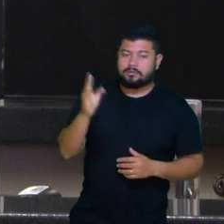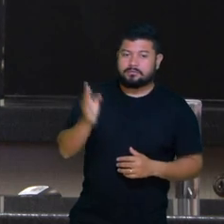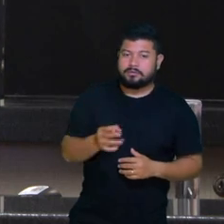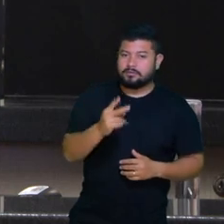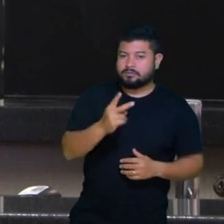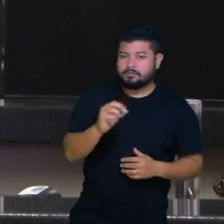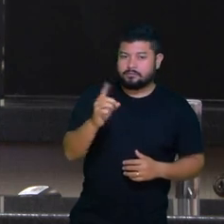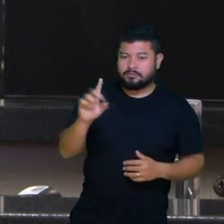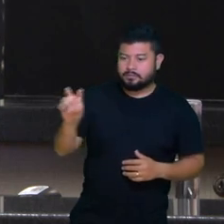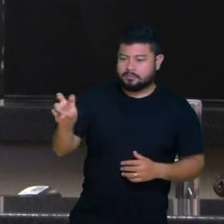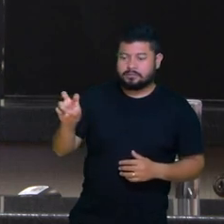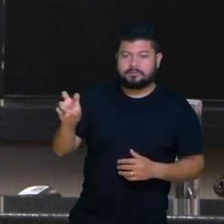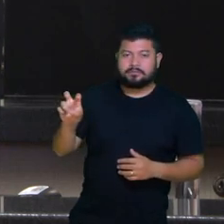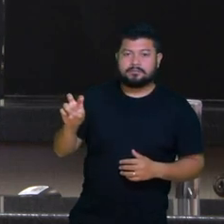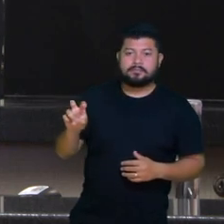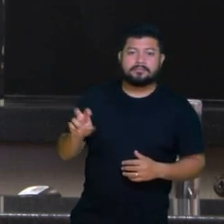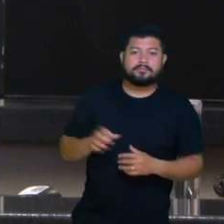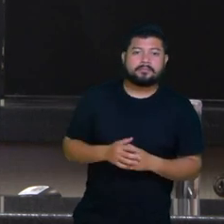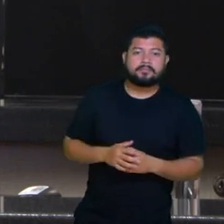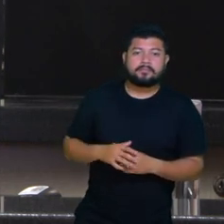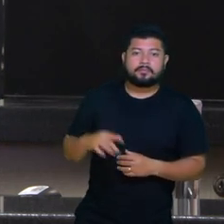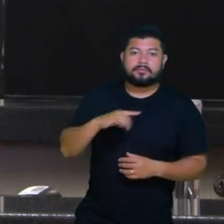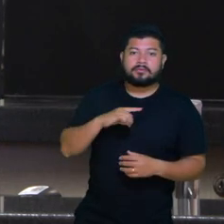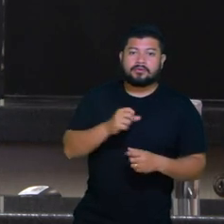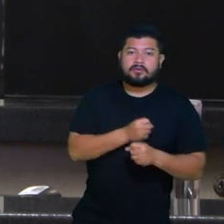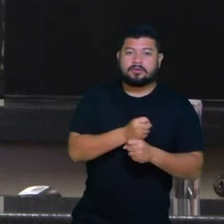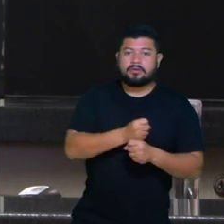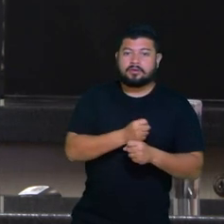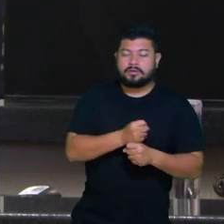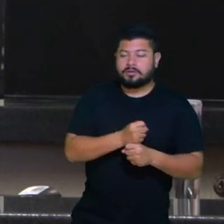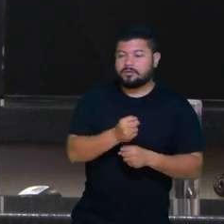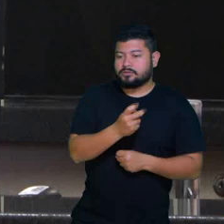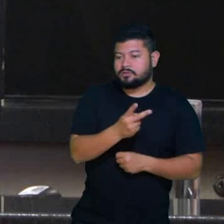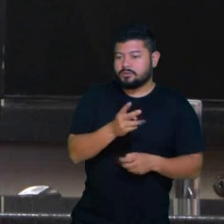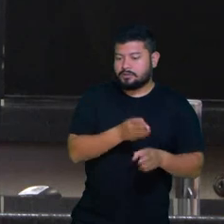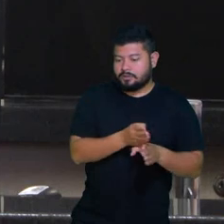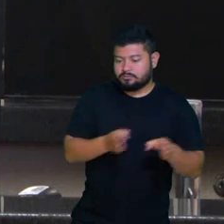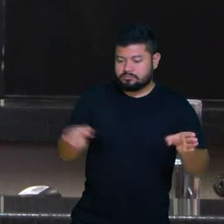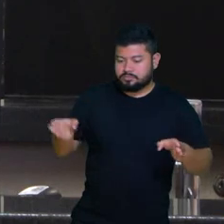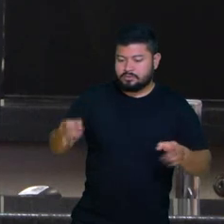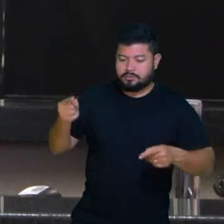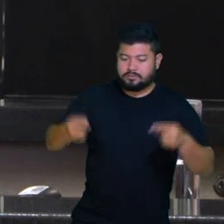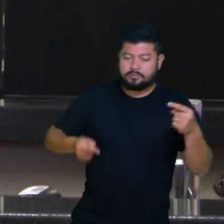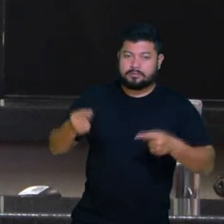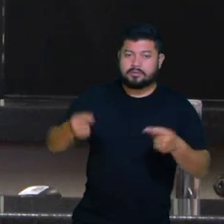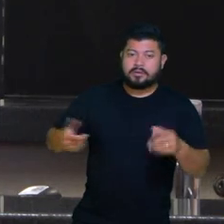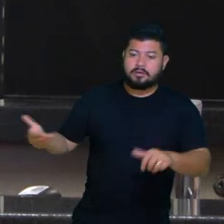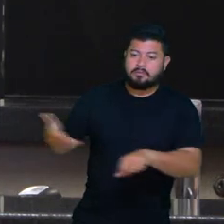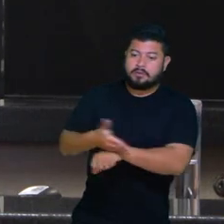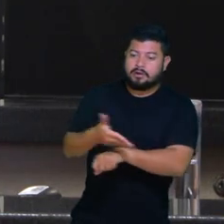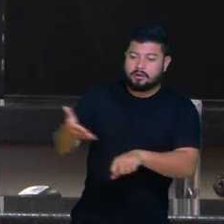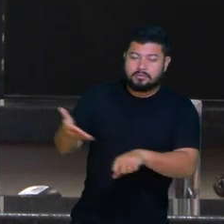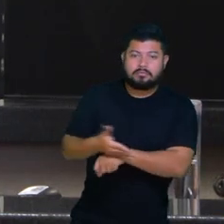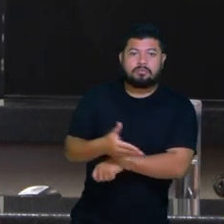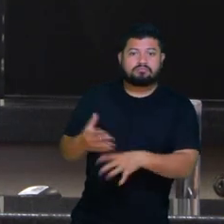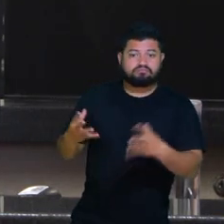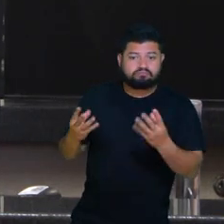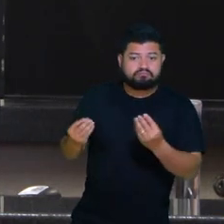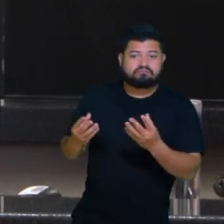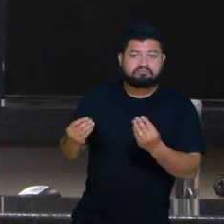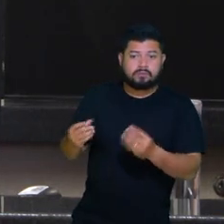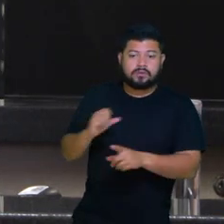teve né 2 anos de debate com uma participação Ampla né da da da da